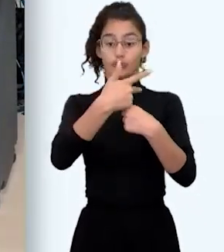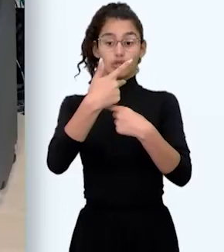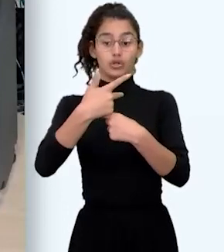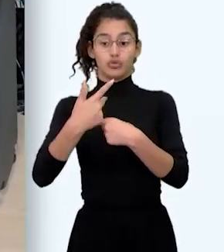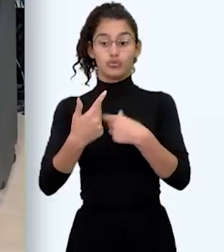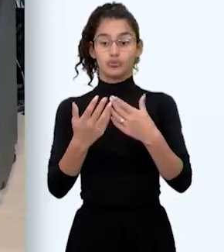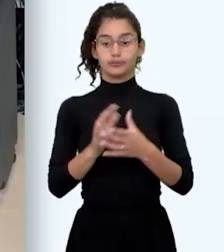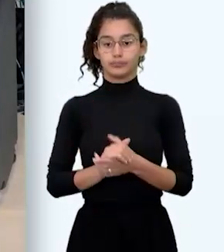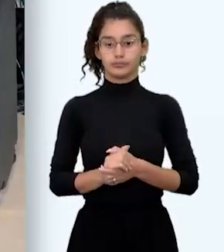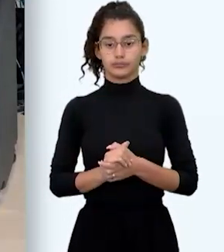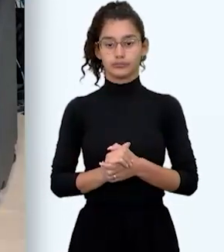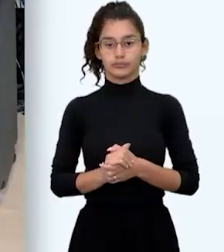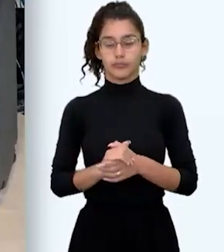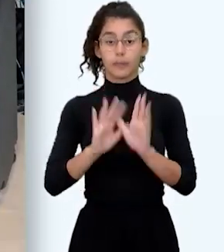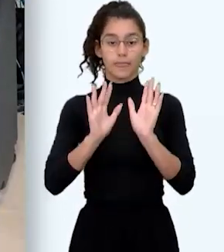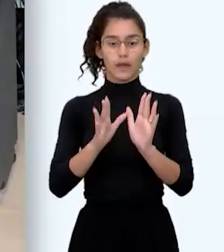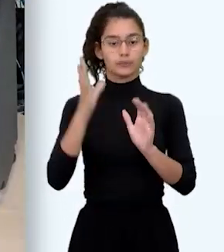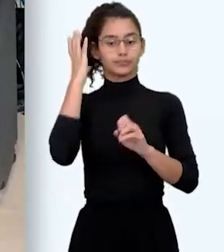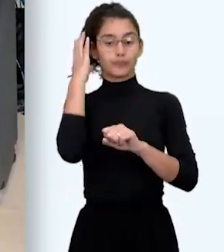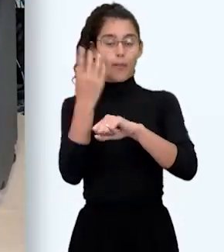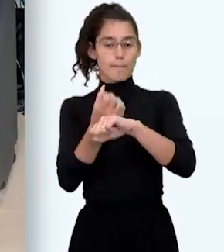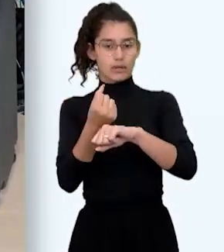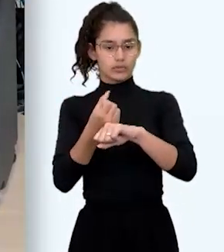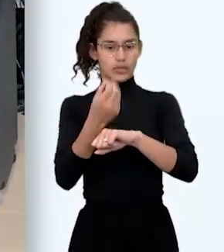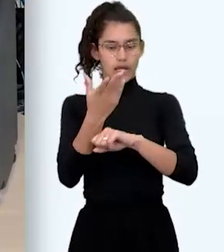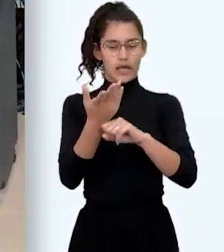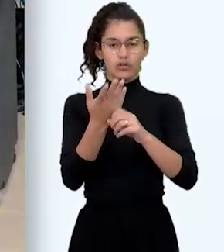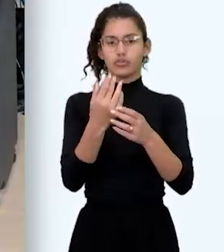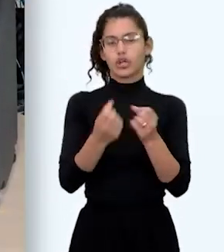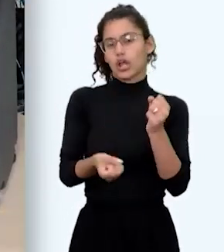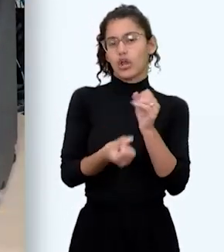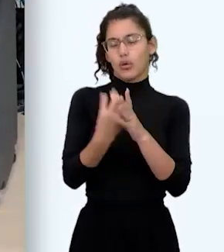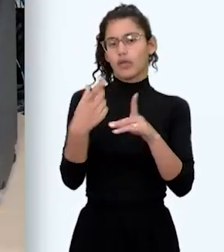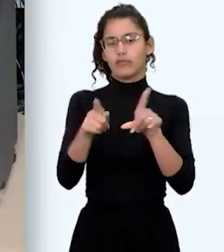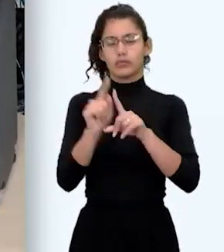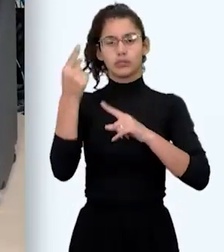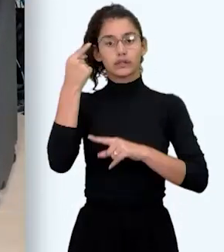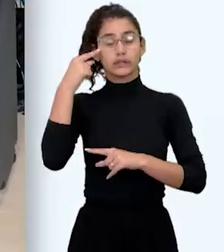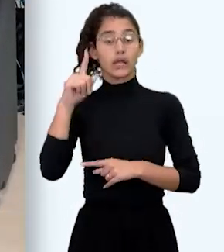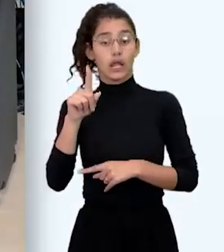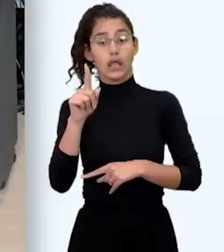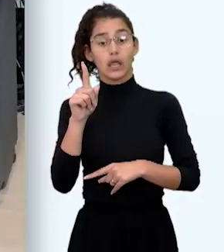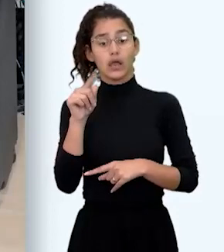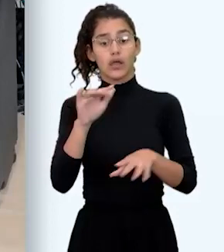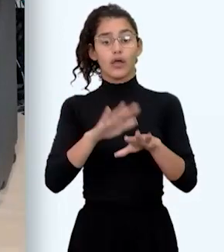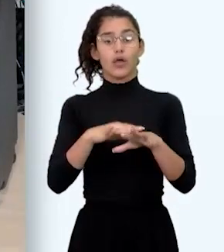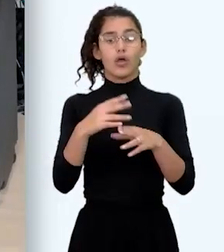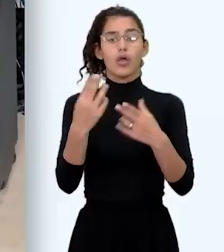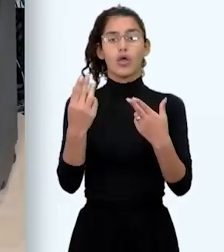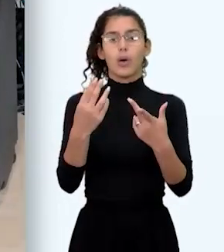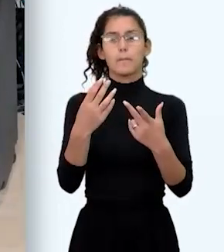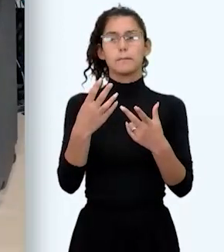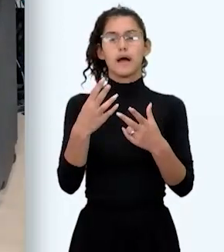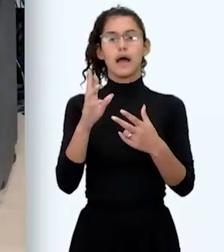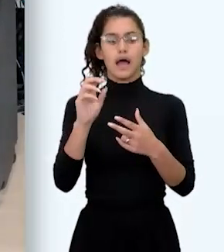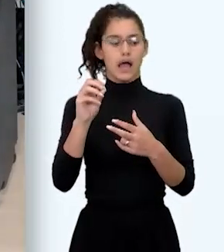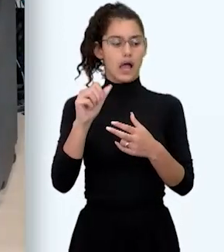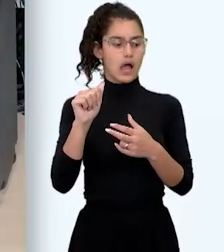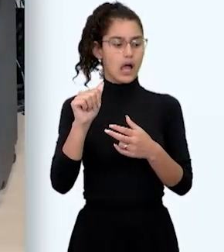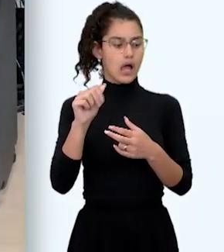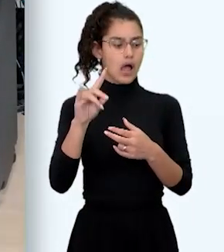vídeo? O podcast, na verdade, ele nasceu de uma ideia que seria como se fosse uma rádio, né?